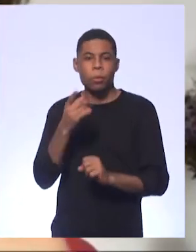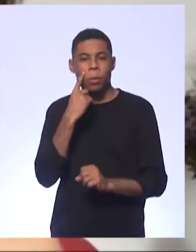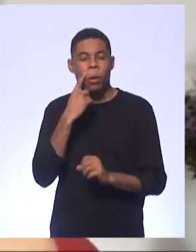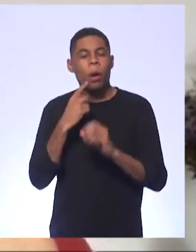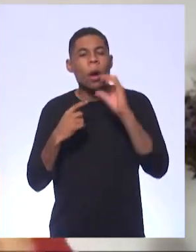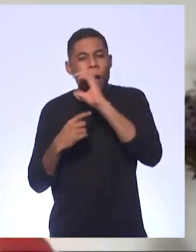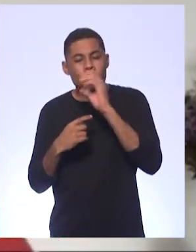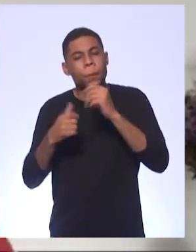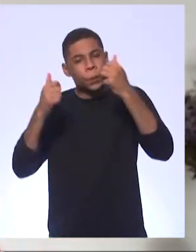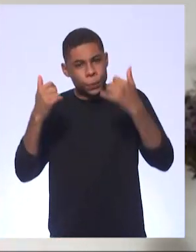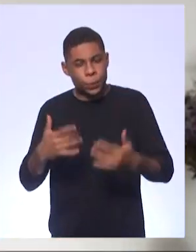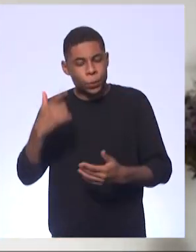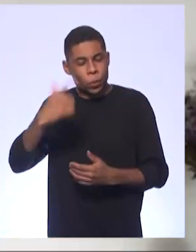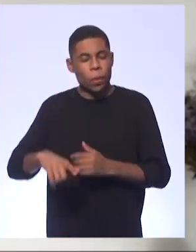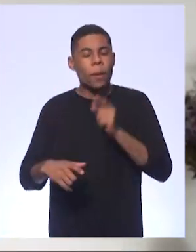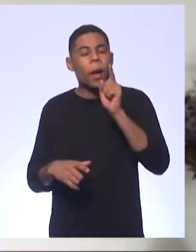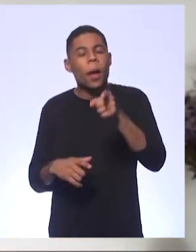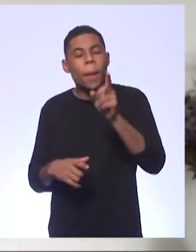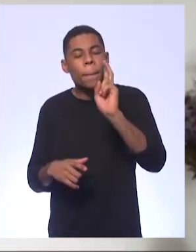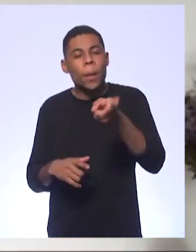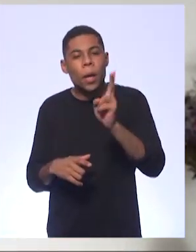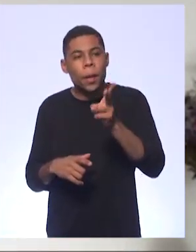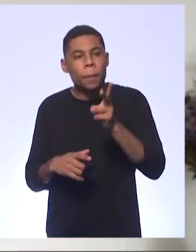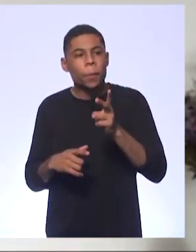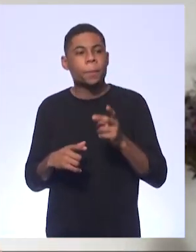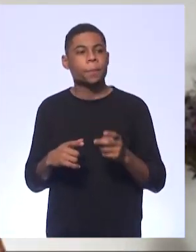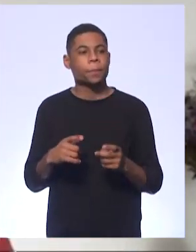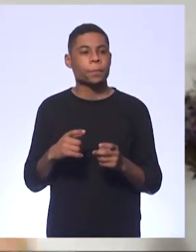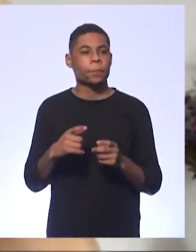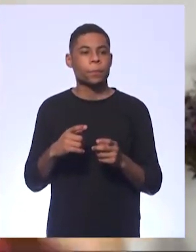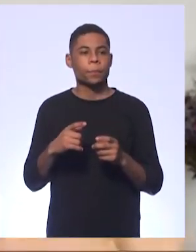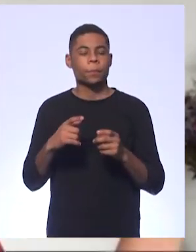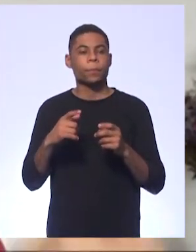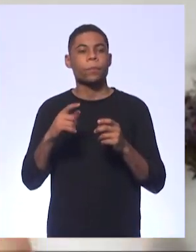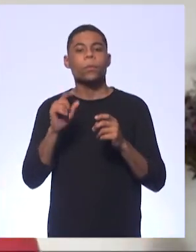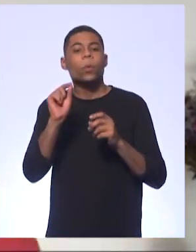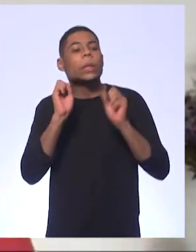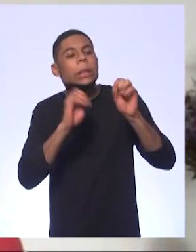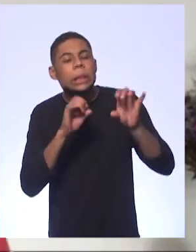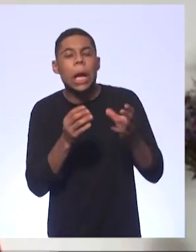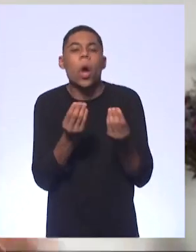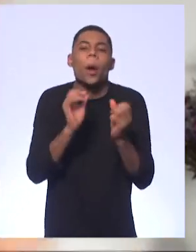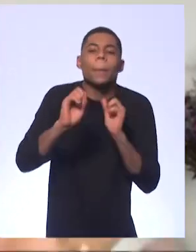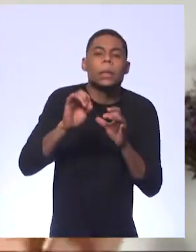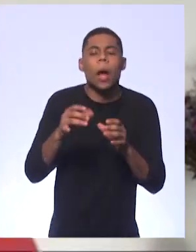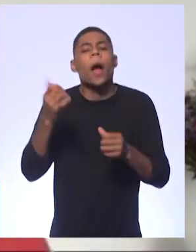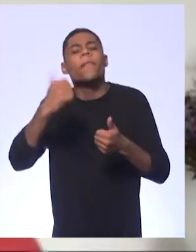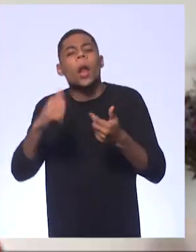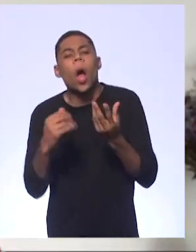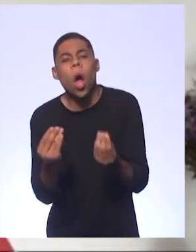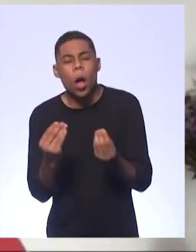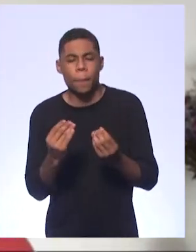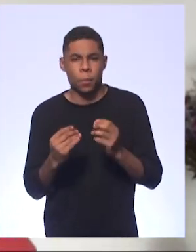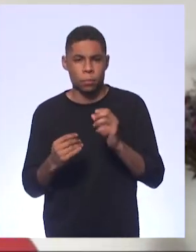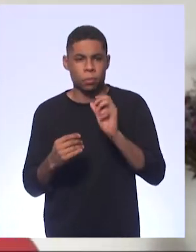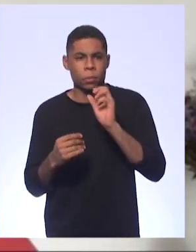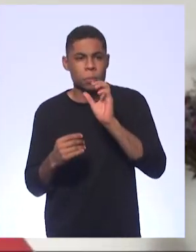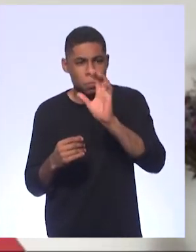pautar, é aquela trilogia, né? O que ensinar, como avaliar. Mas vamos